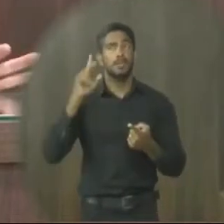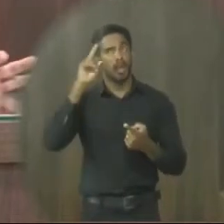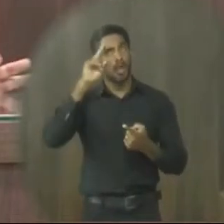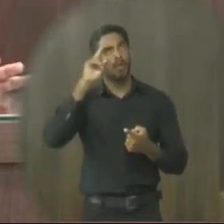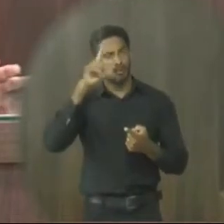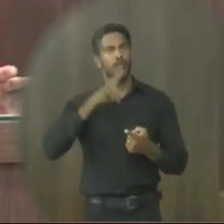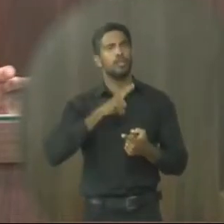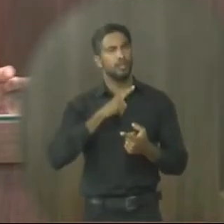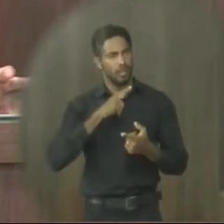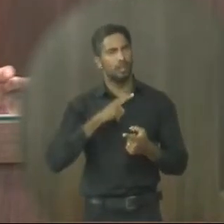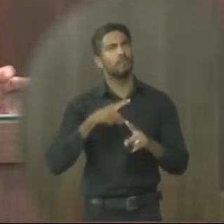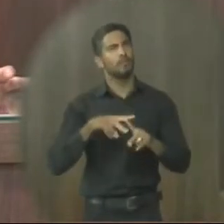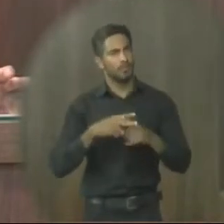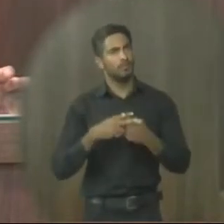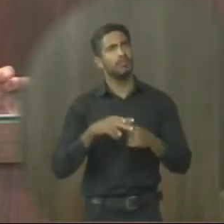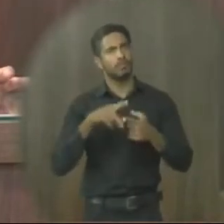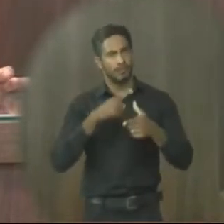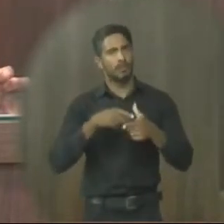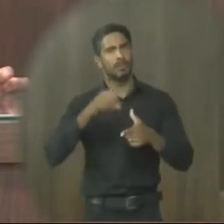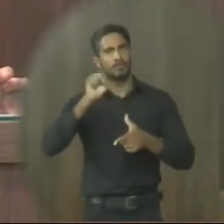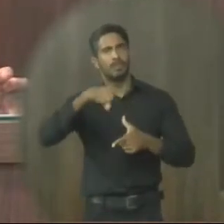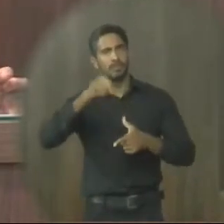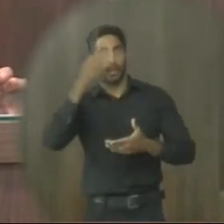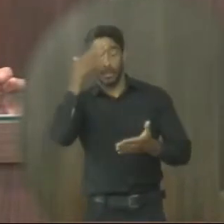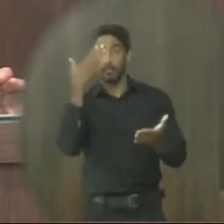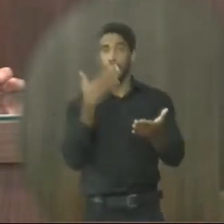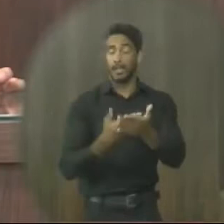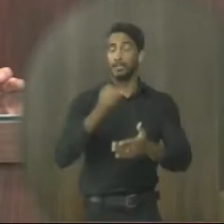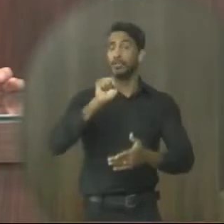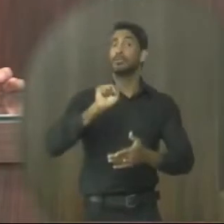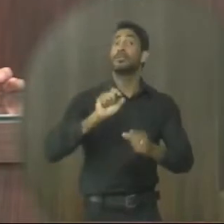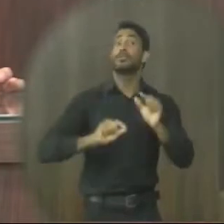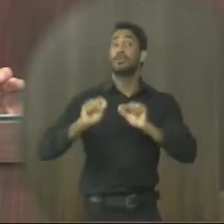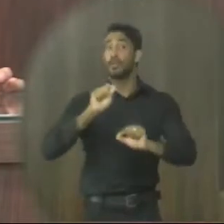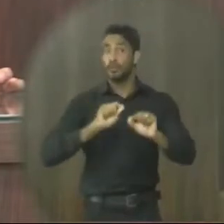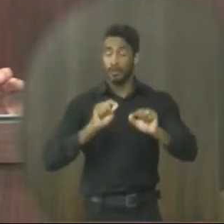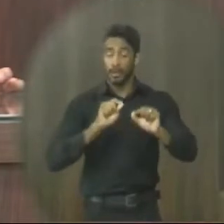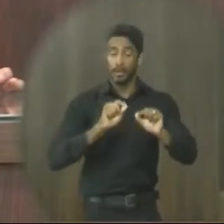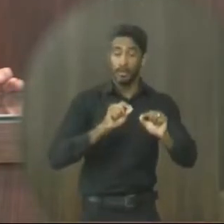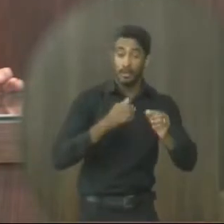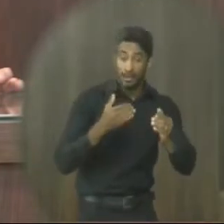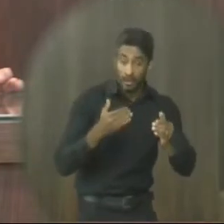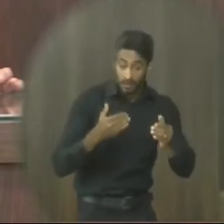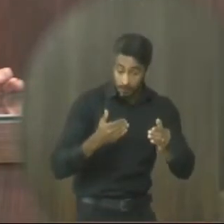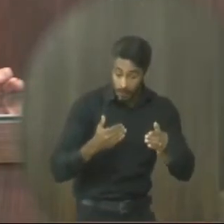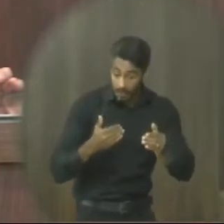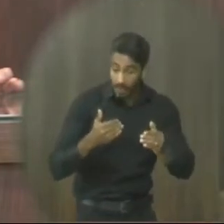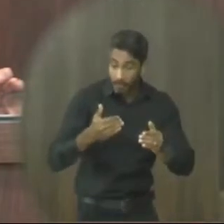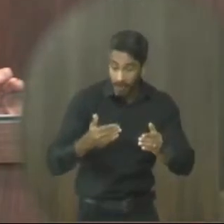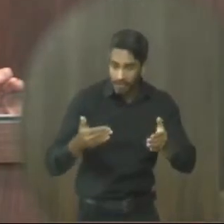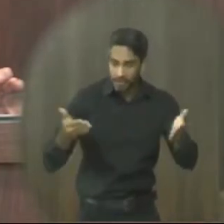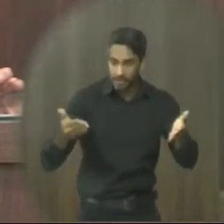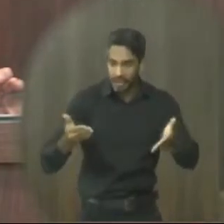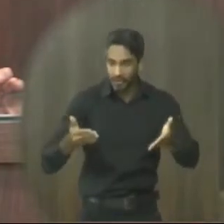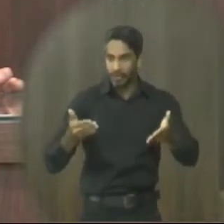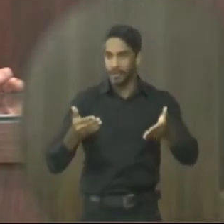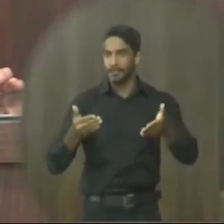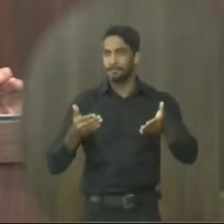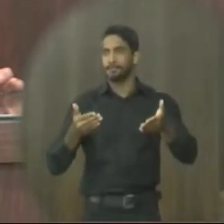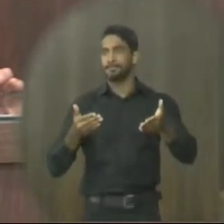uma solução. E acredito eu, né, que a partir de agora pode ser que não venha